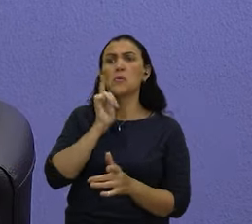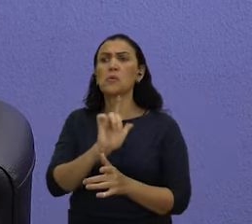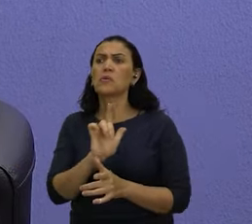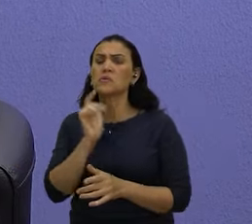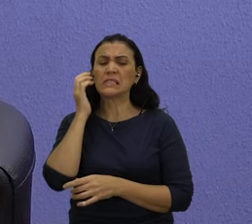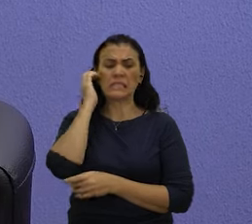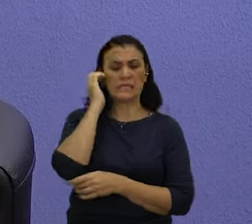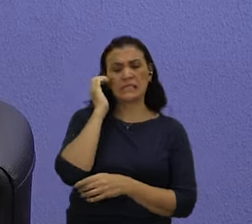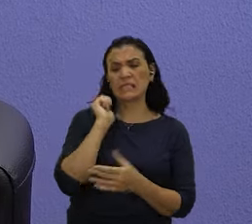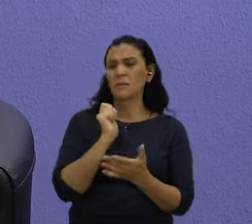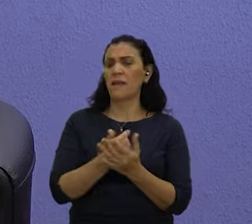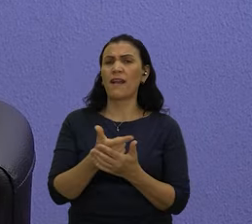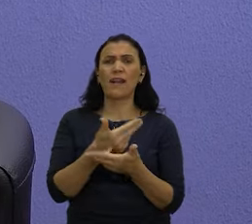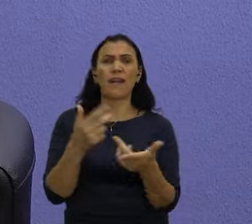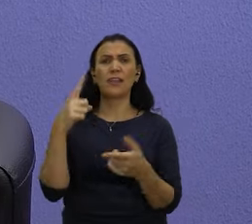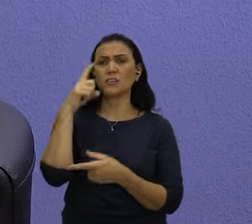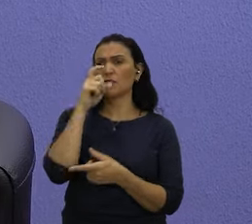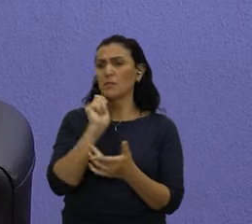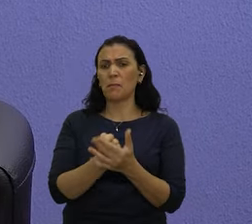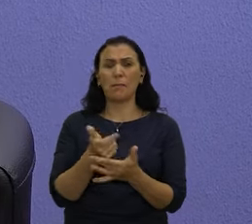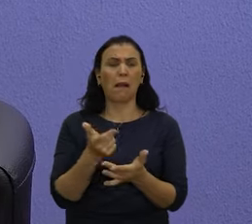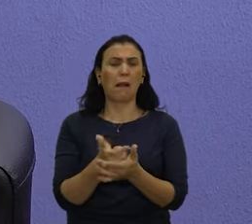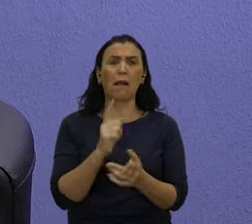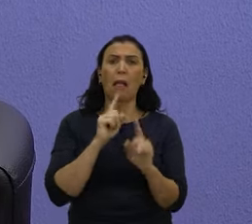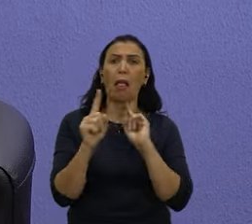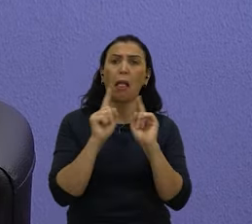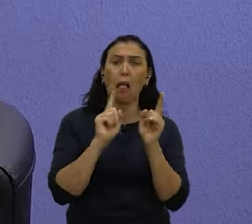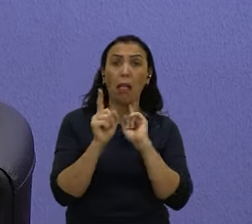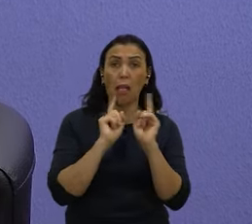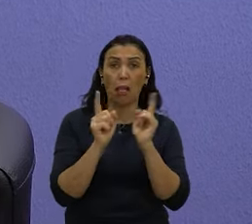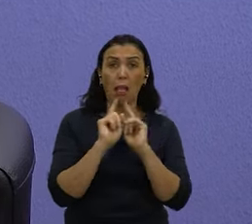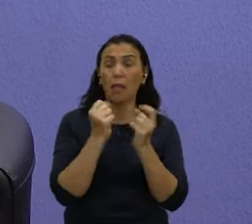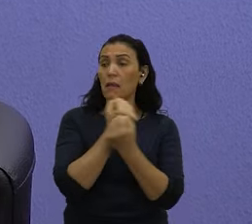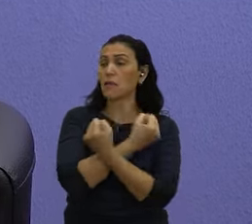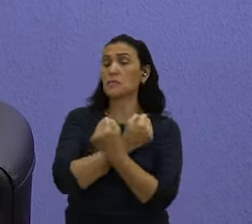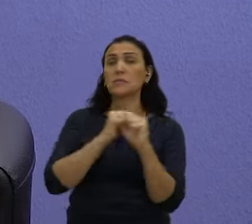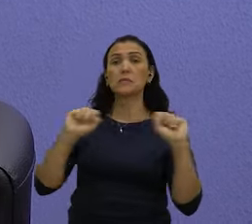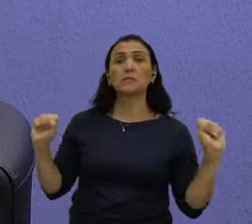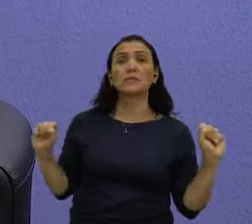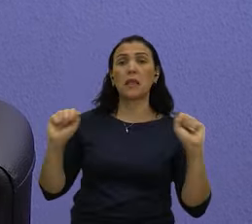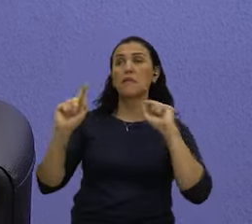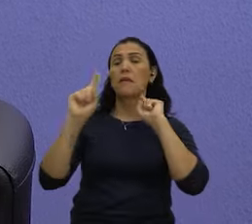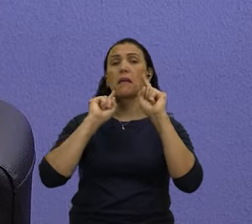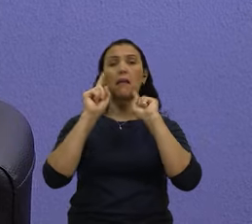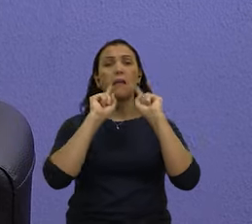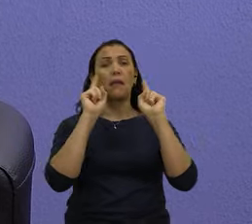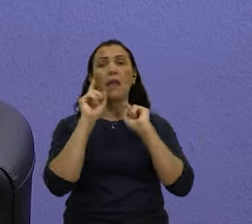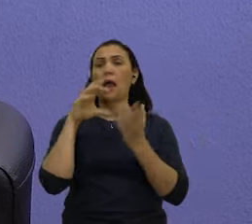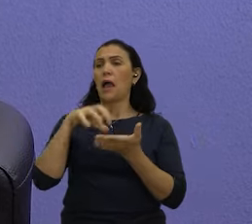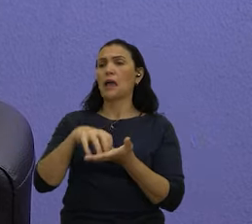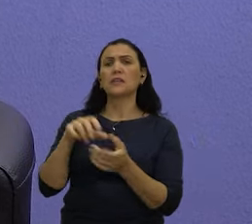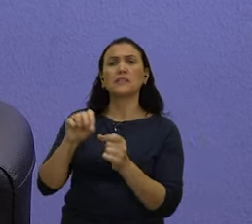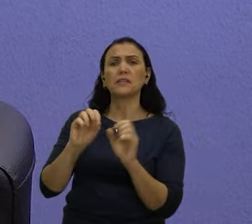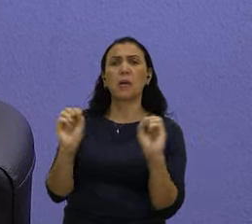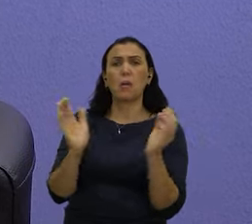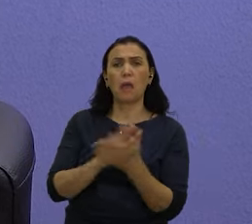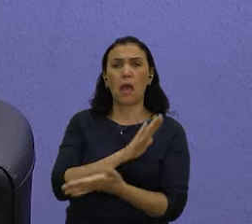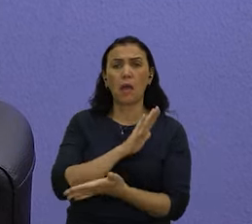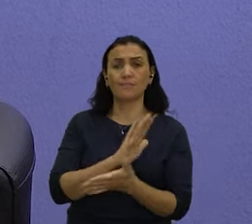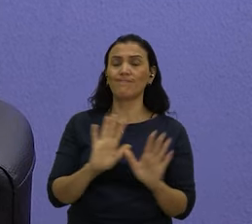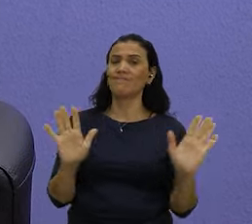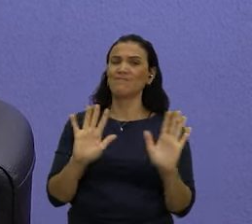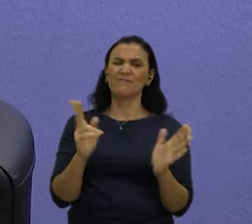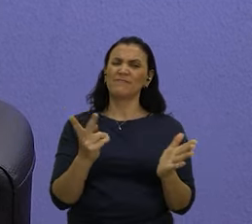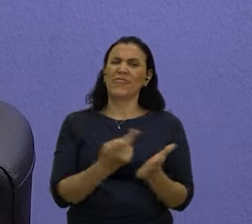usuários não conseguiam pagar, que era difícil pagar, que era impossível e que a agência não estava fazendo nada, na